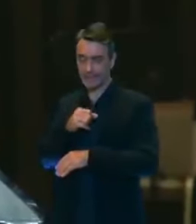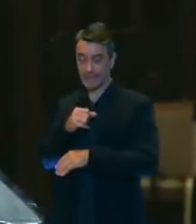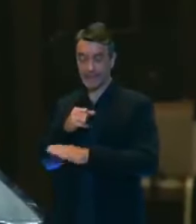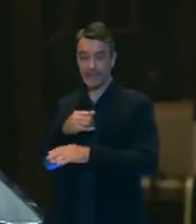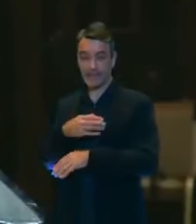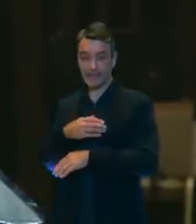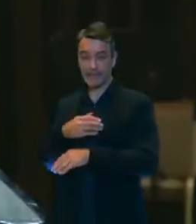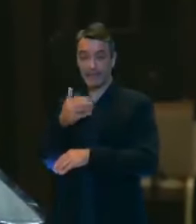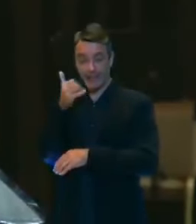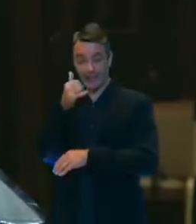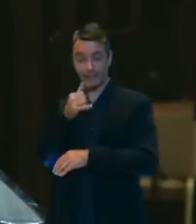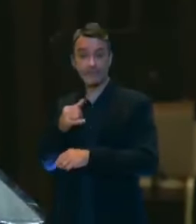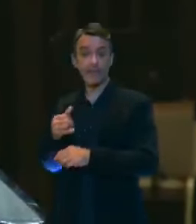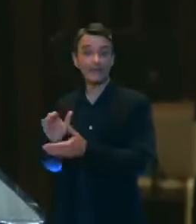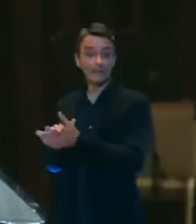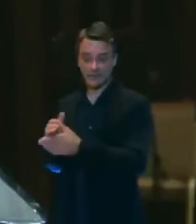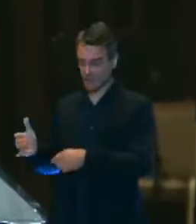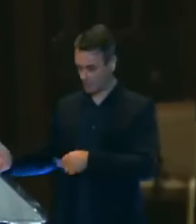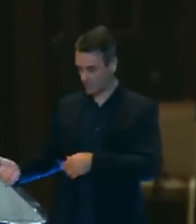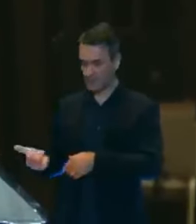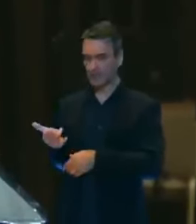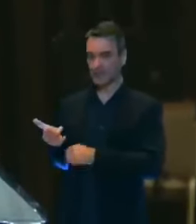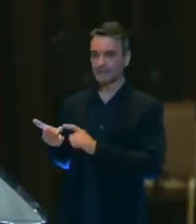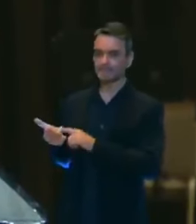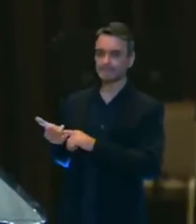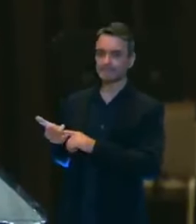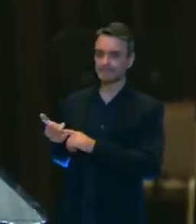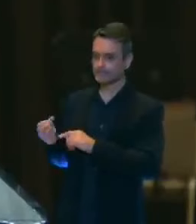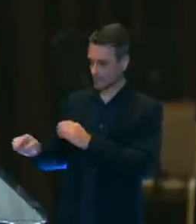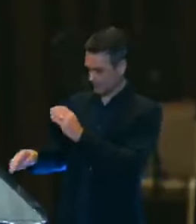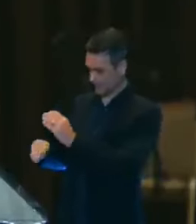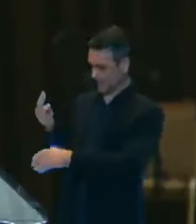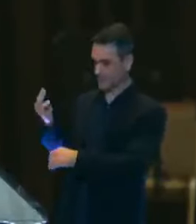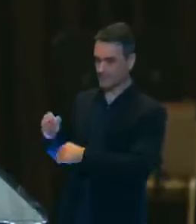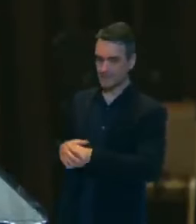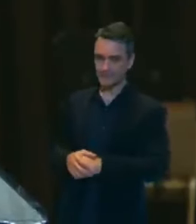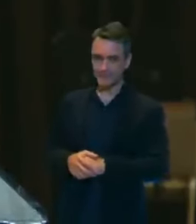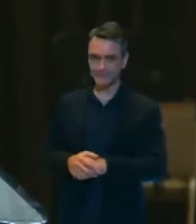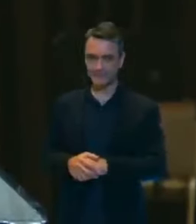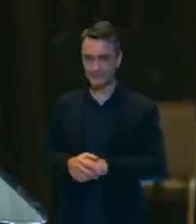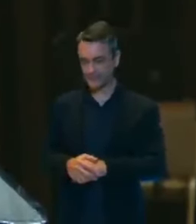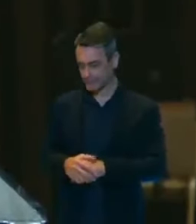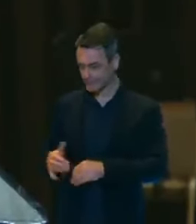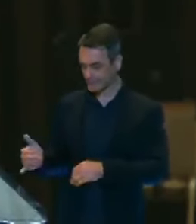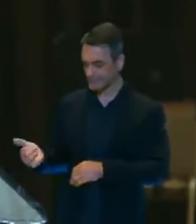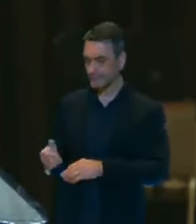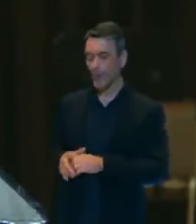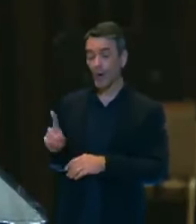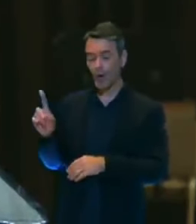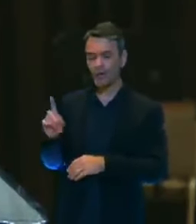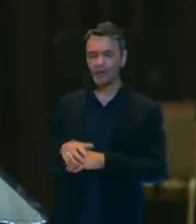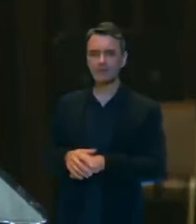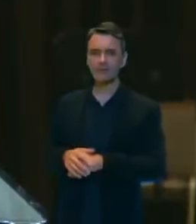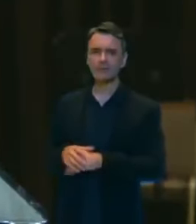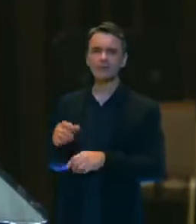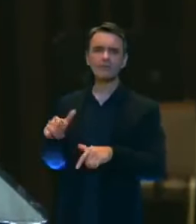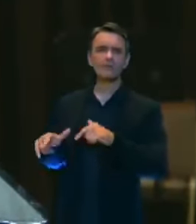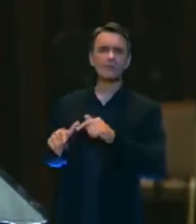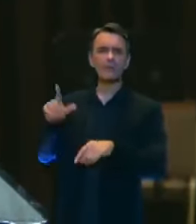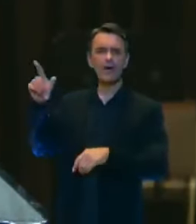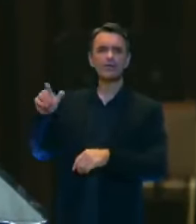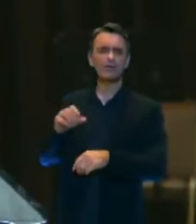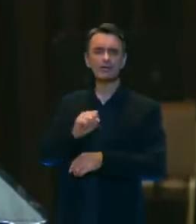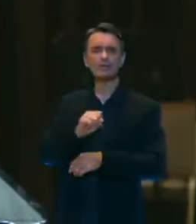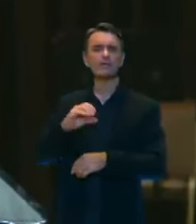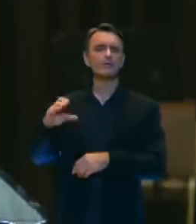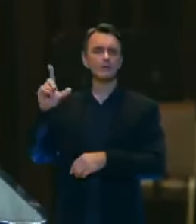olha. Uma irmã naquela hora mandou uma mensagem. Olha, eu trabalho aqui no Costão do Santinho, senti